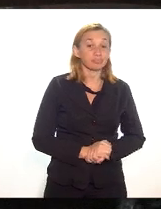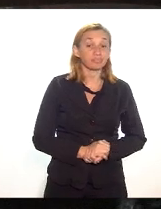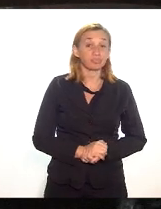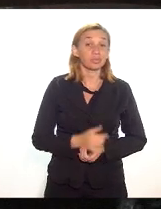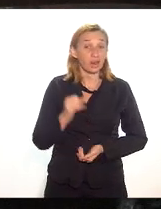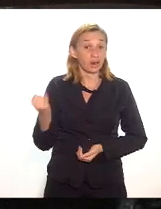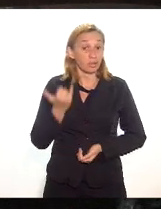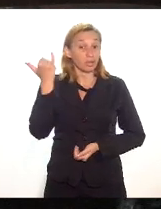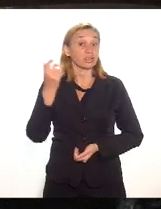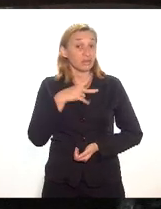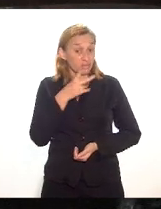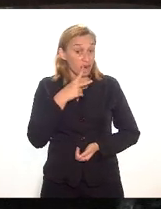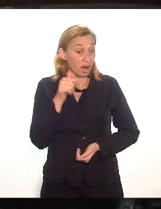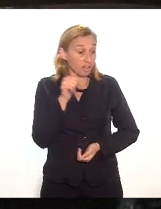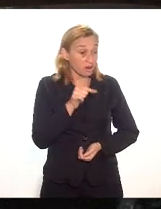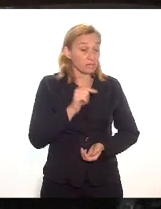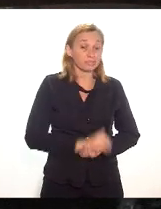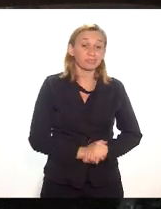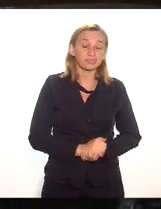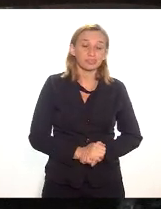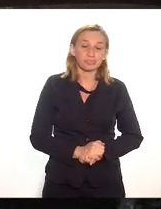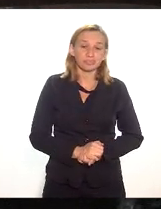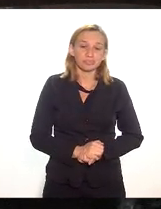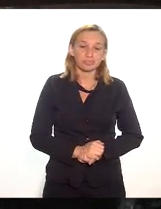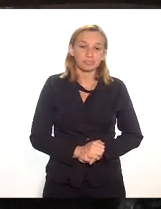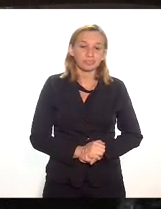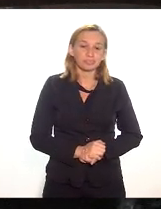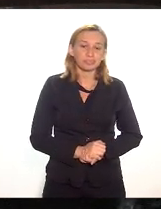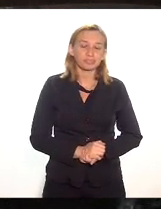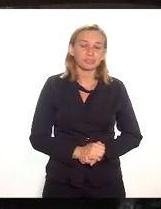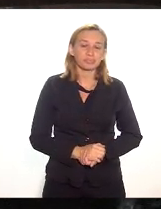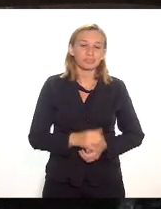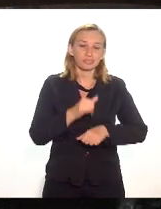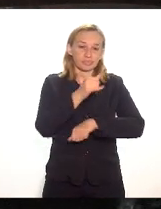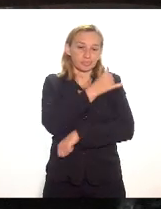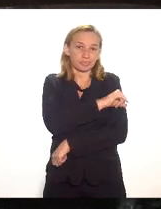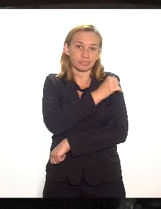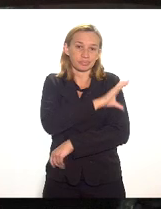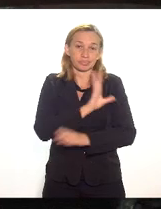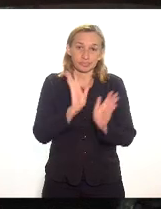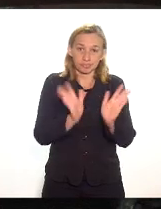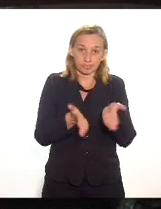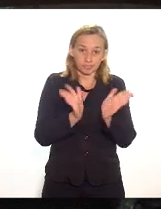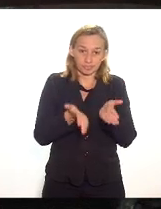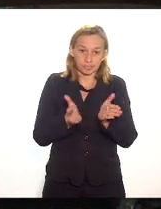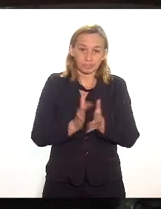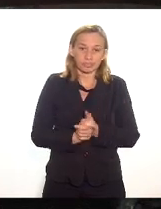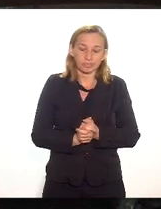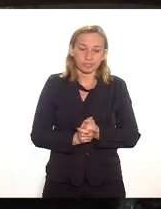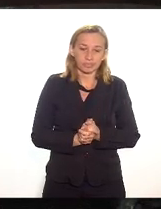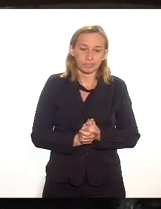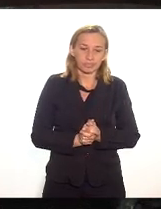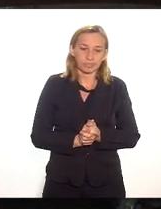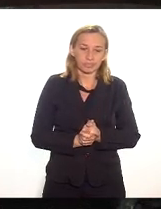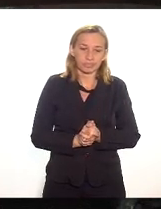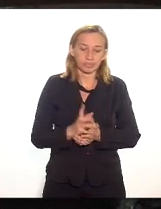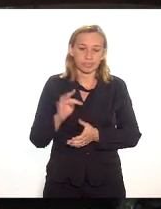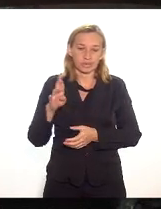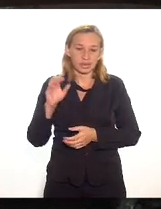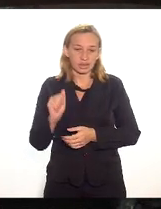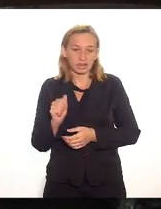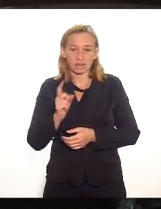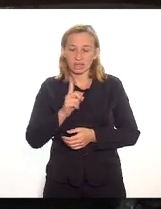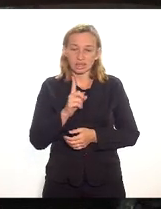super importante dizer aqui que a questão do Rio de Janeiro hoje é uma questão de receita e não